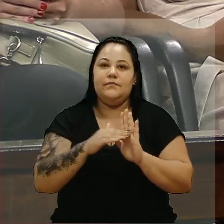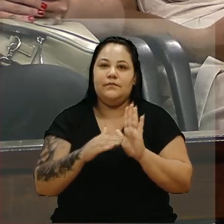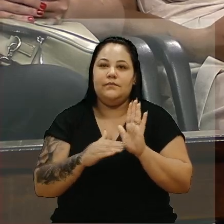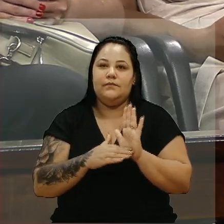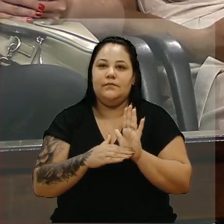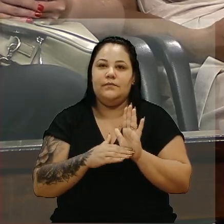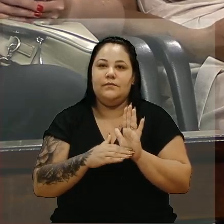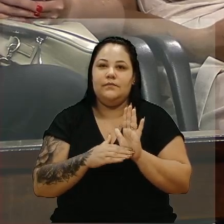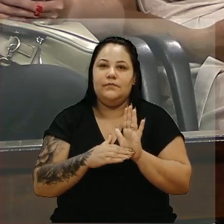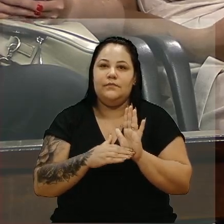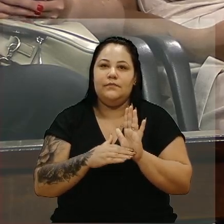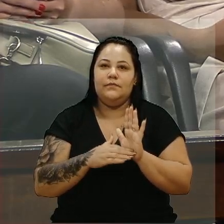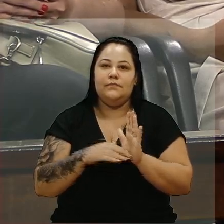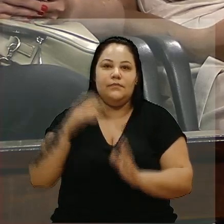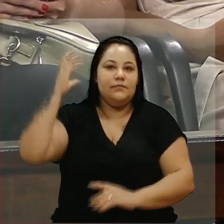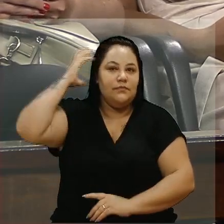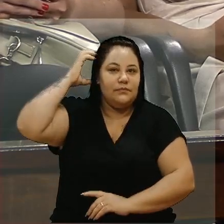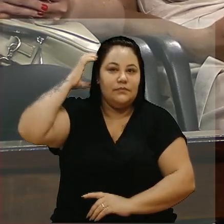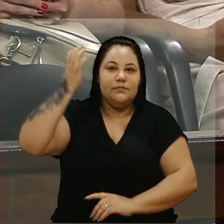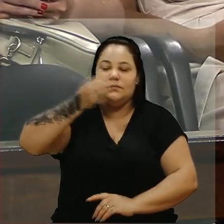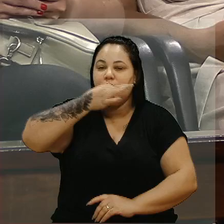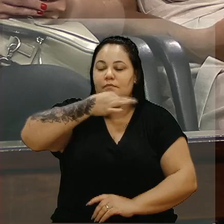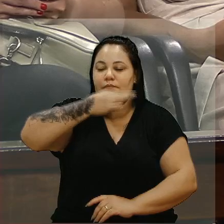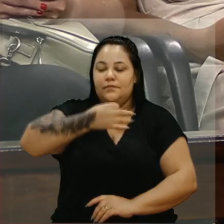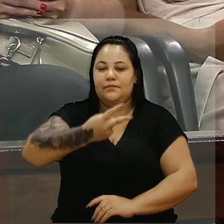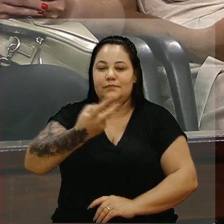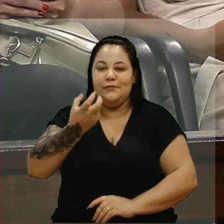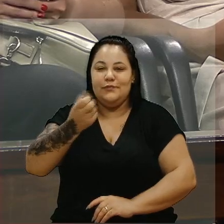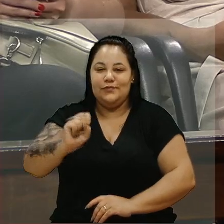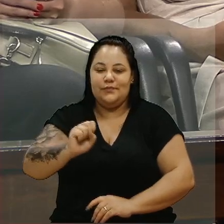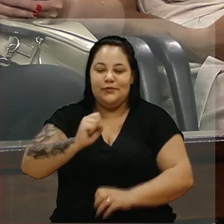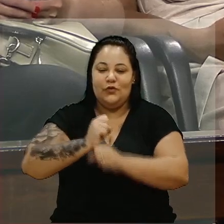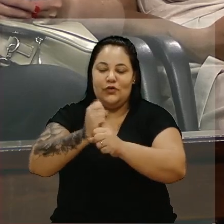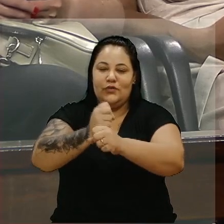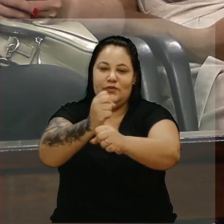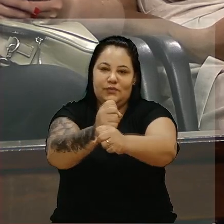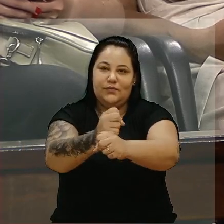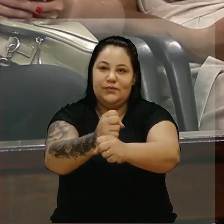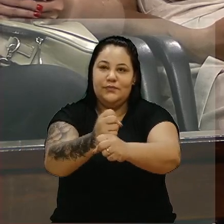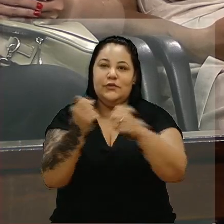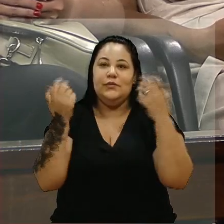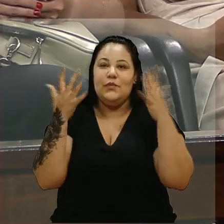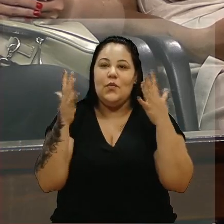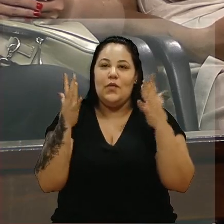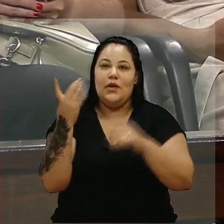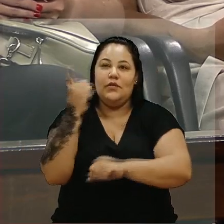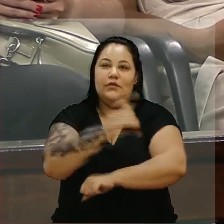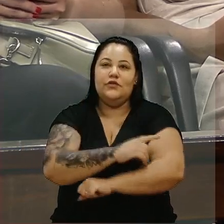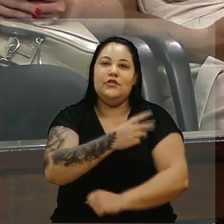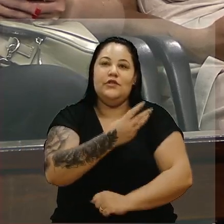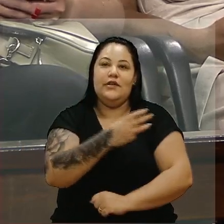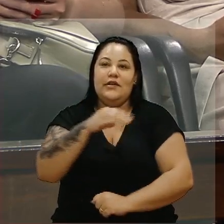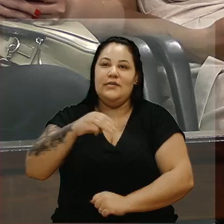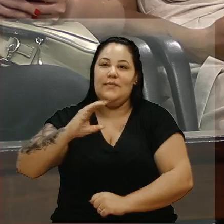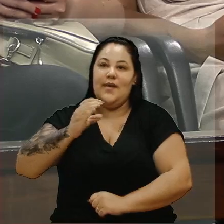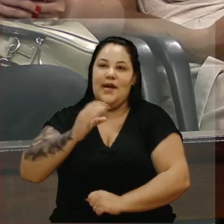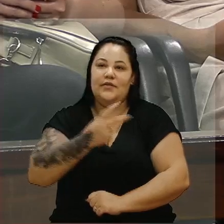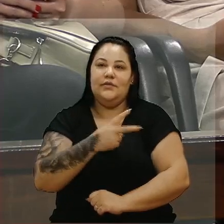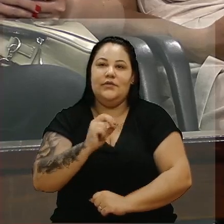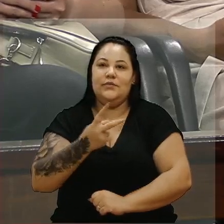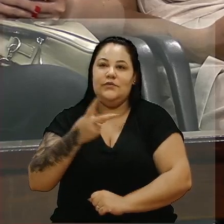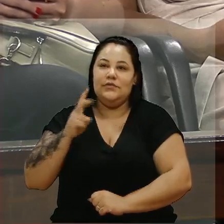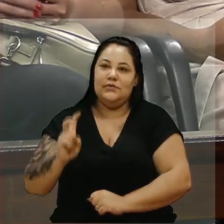Rádio Caxias, pelos 28 anos de trajetória celebrados no dia 3 de março de